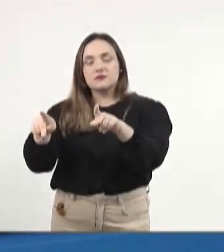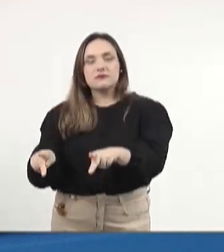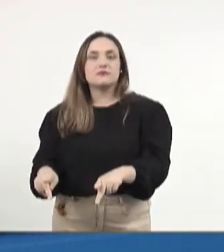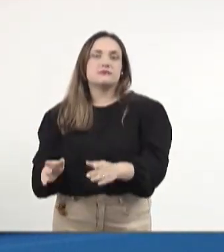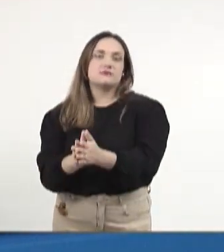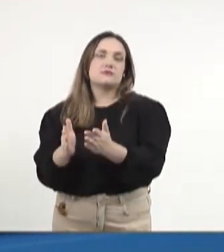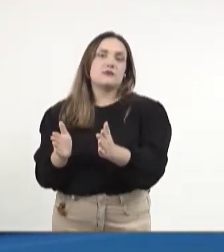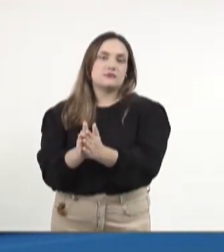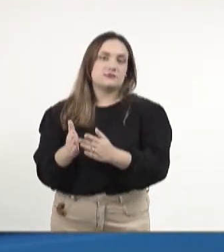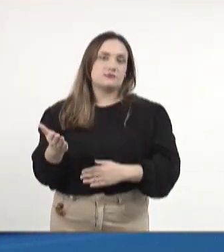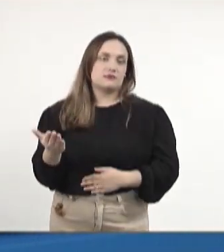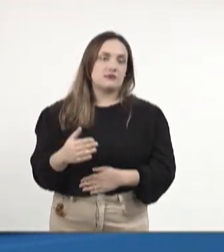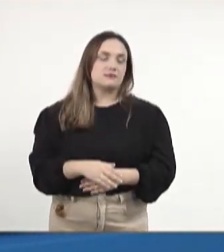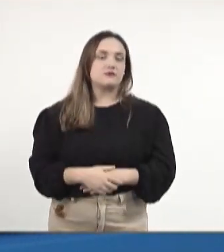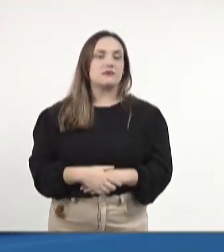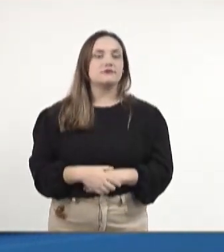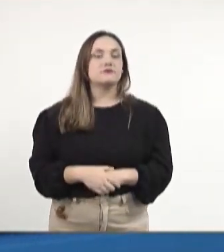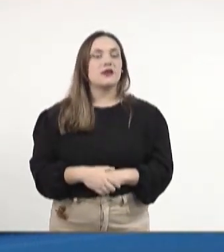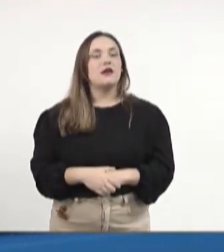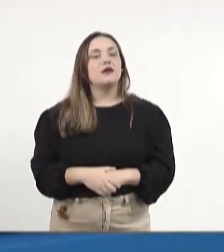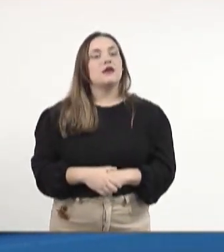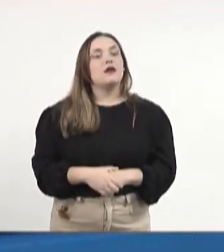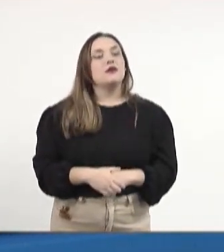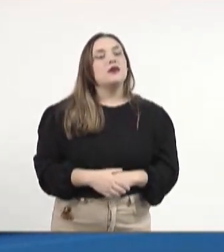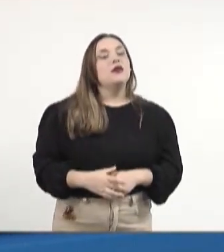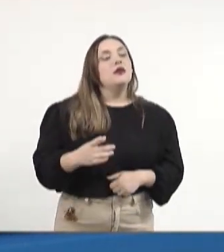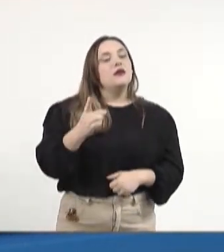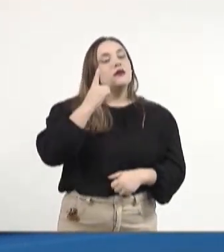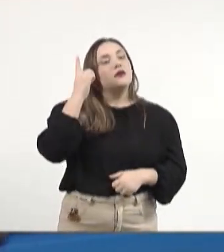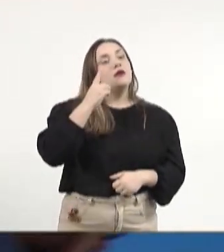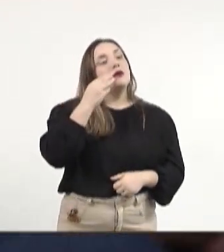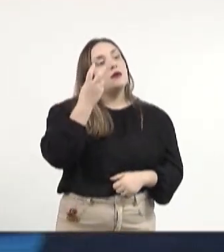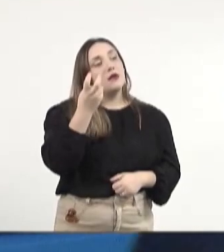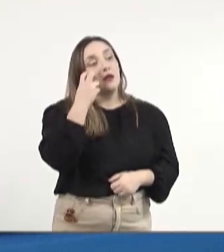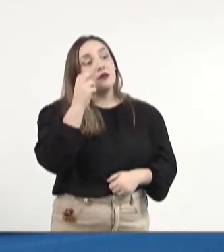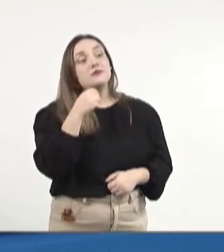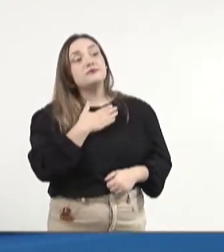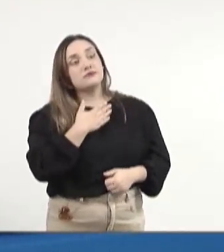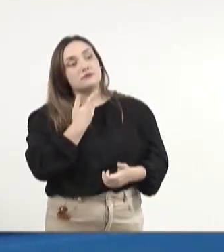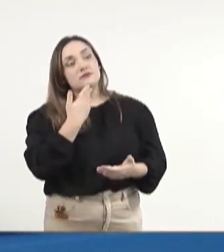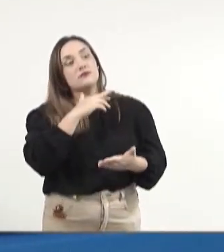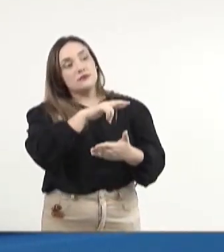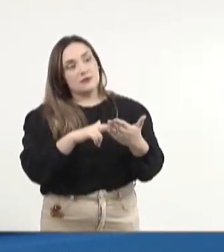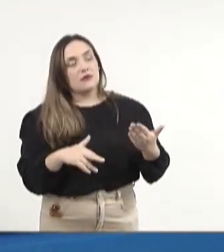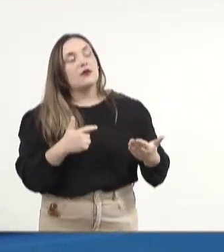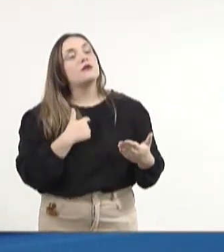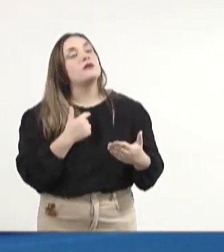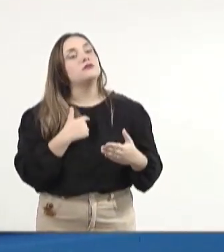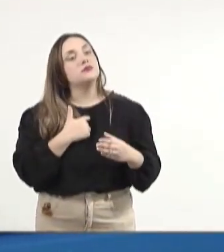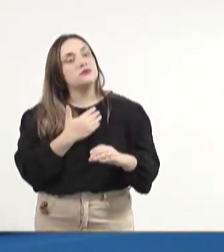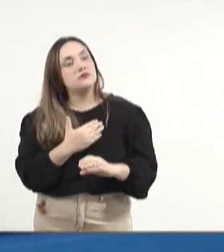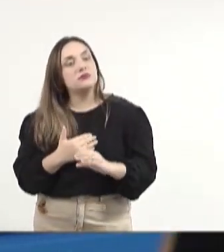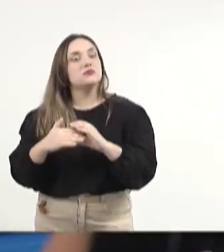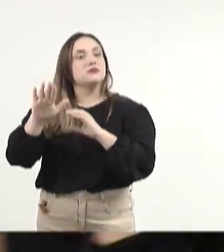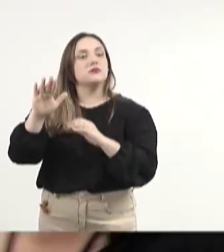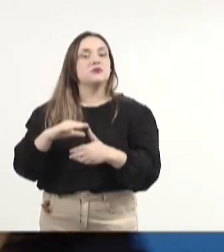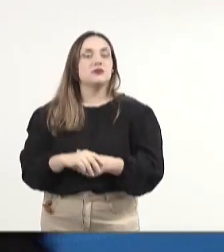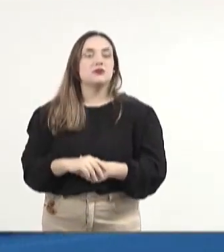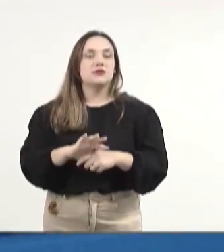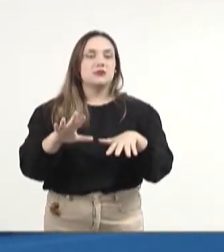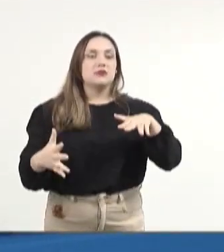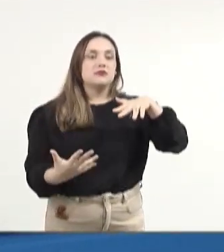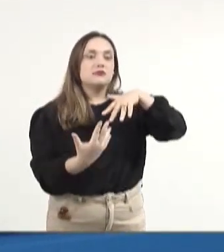hipossuficiente? Deputado Márcio, o senhor que é veterinário, esse requerimento aqui que eu estou encaminhando